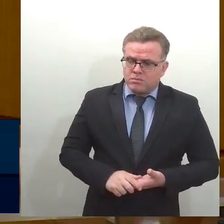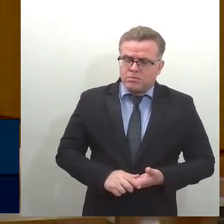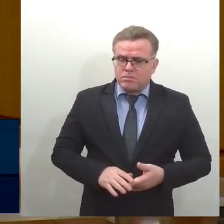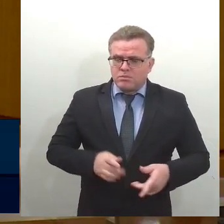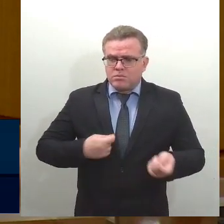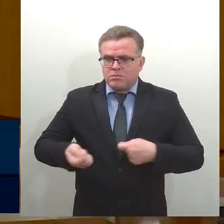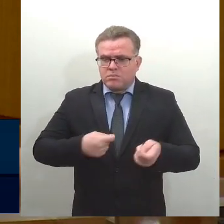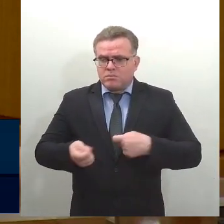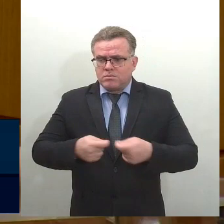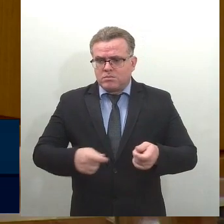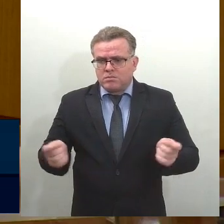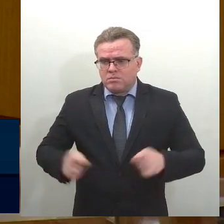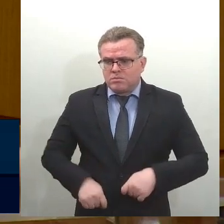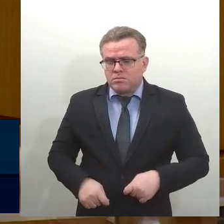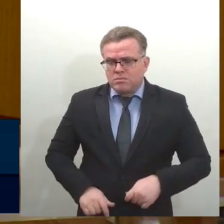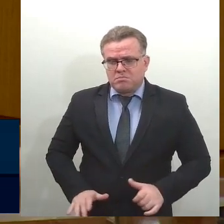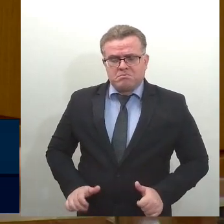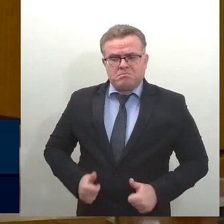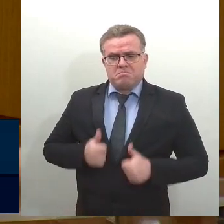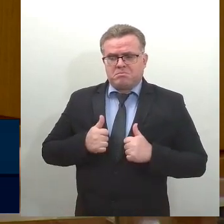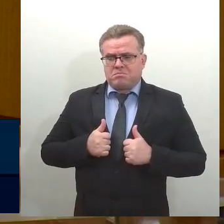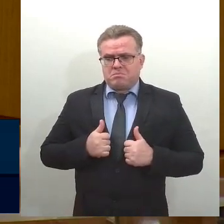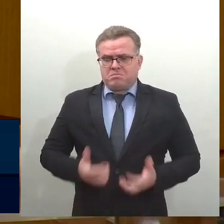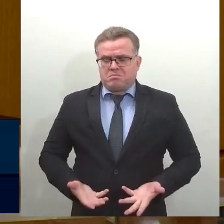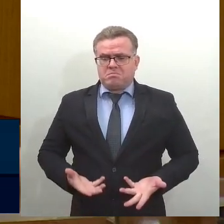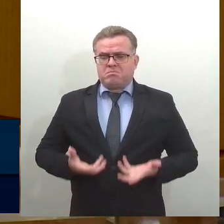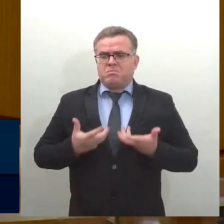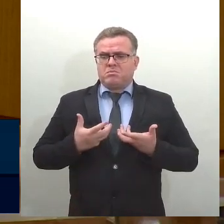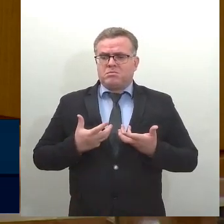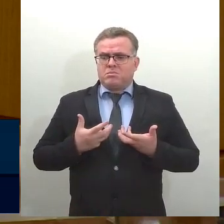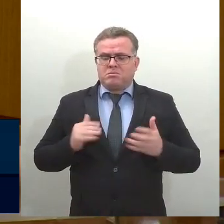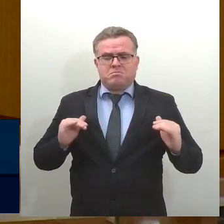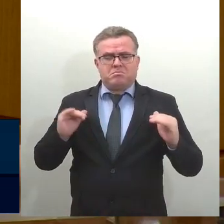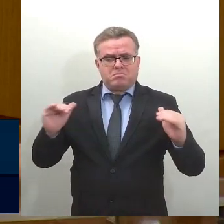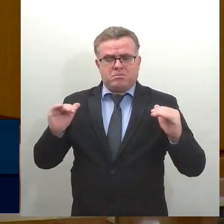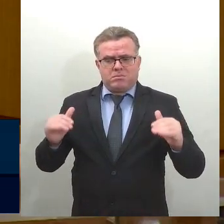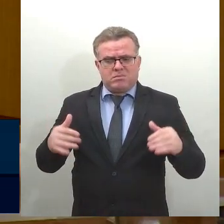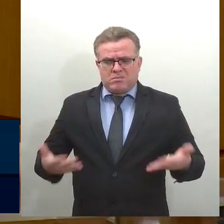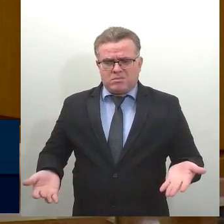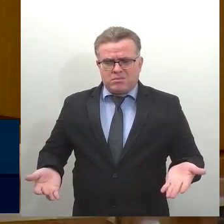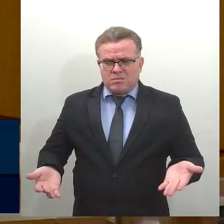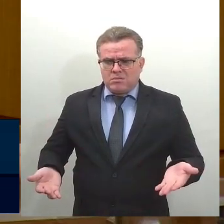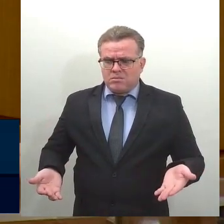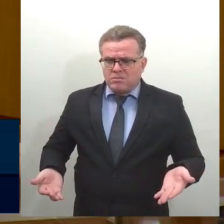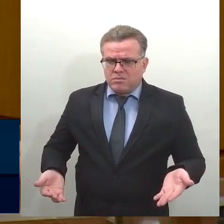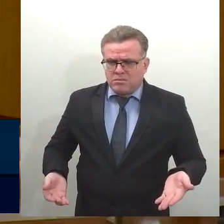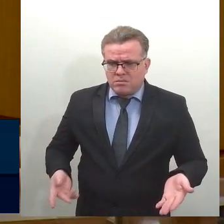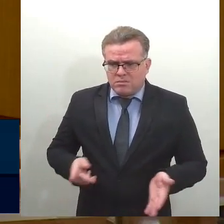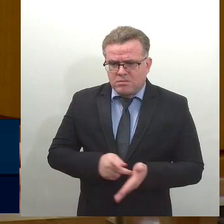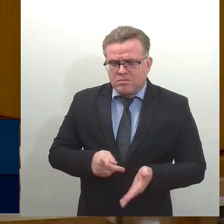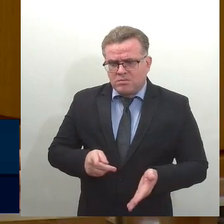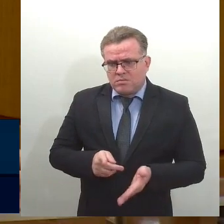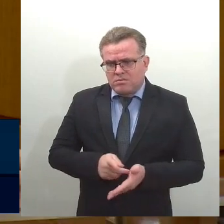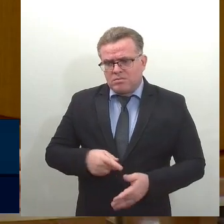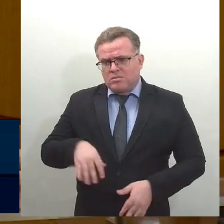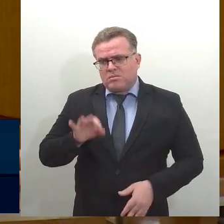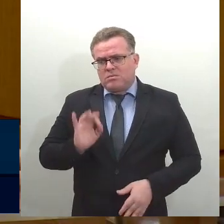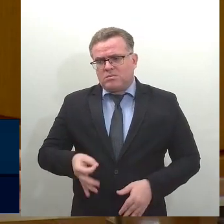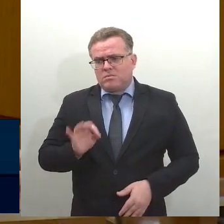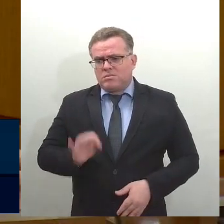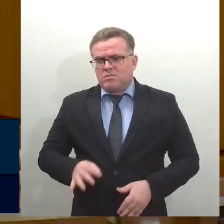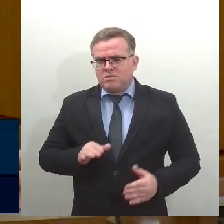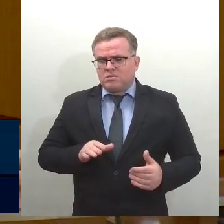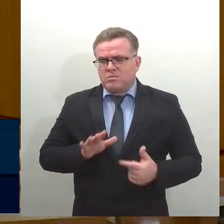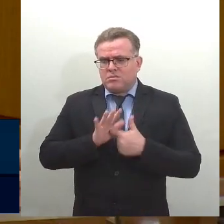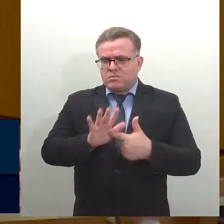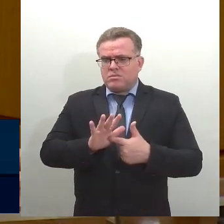sem nem proselitismo, inclusive. Esse é o senso do ser político: transformar